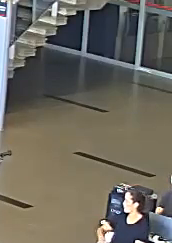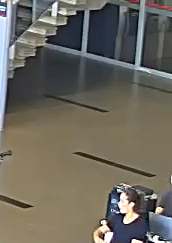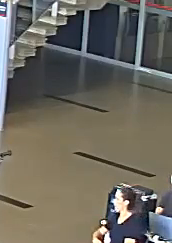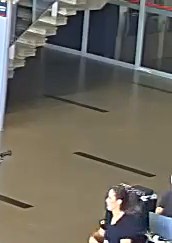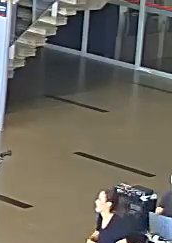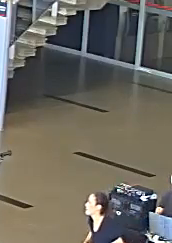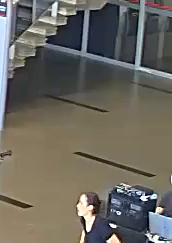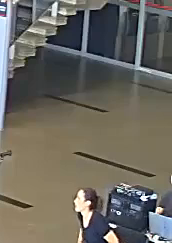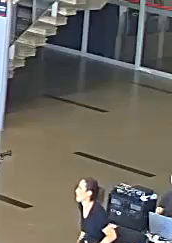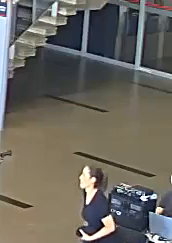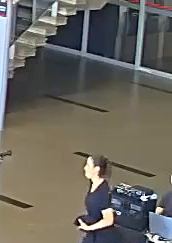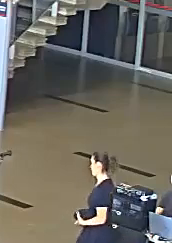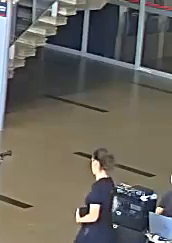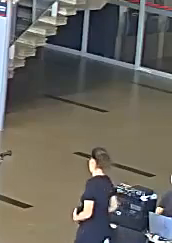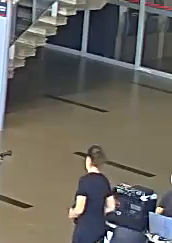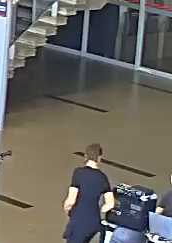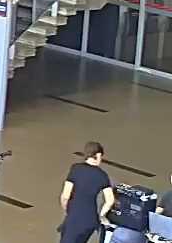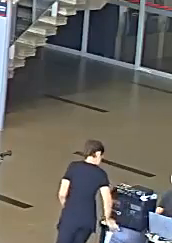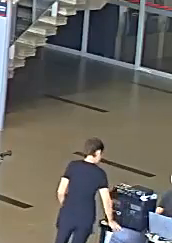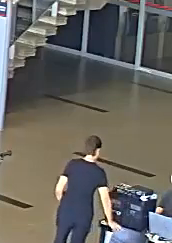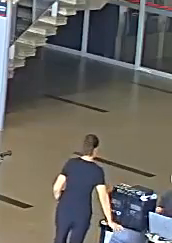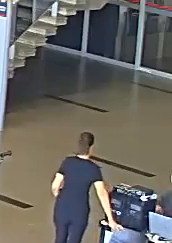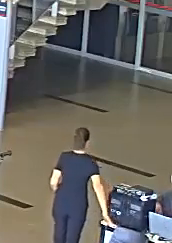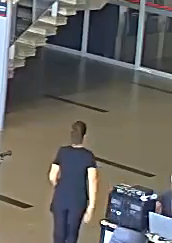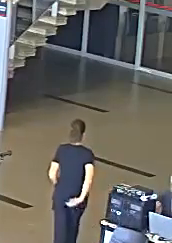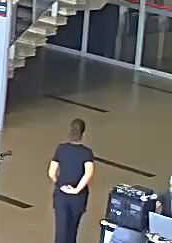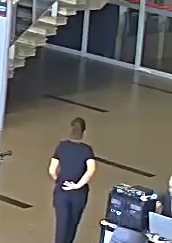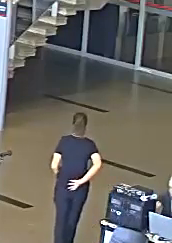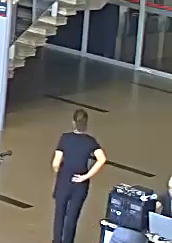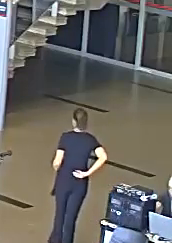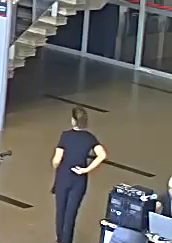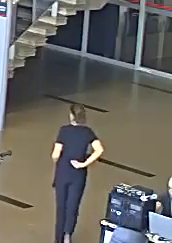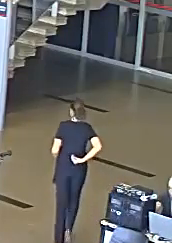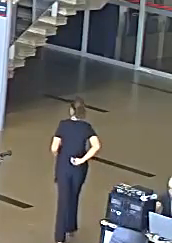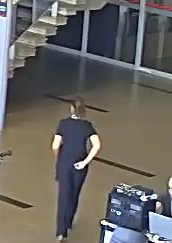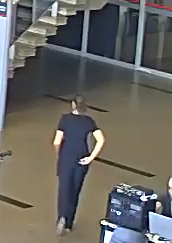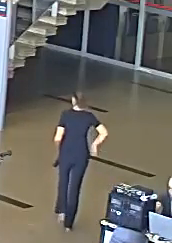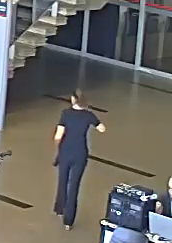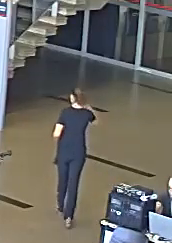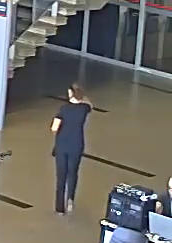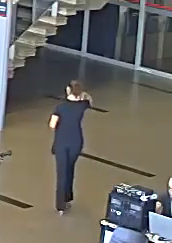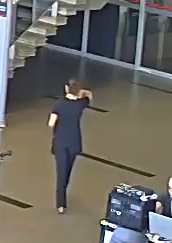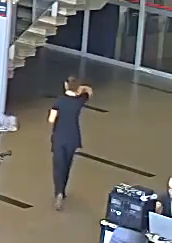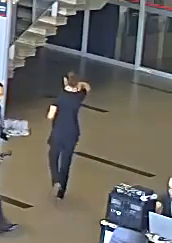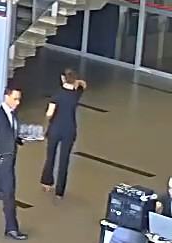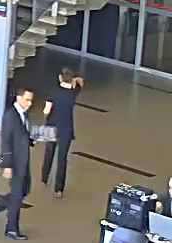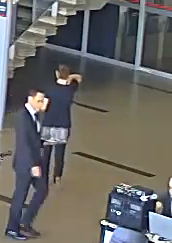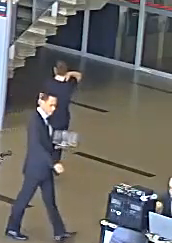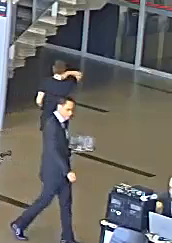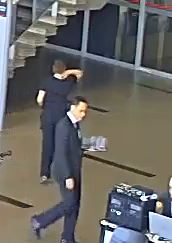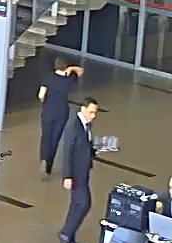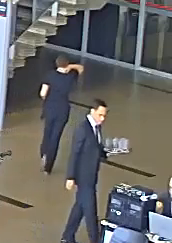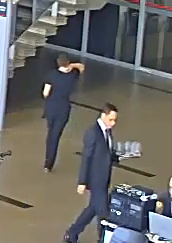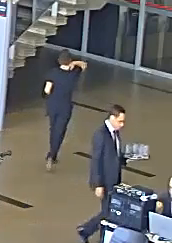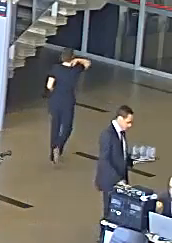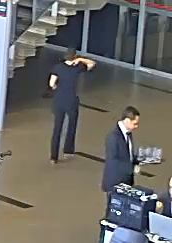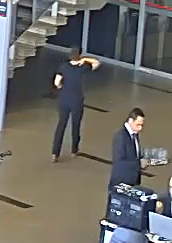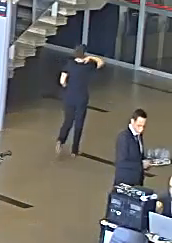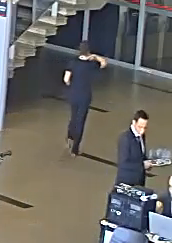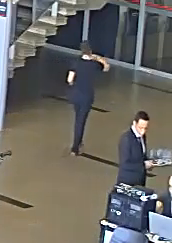Zilmar estamos aí na luta tá aí na plateia grande companheiro